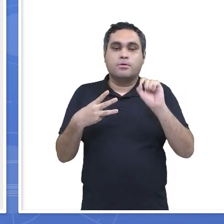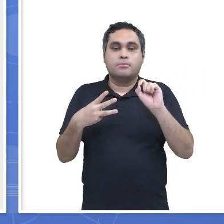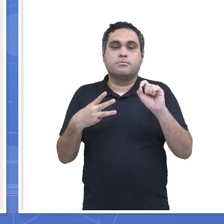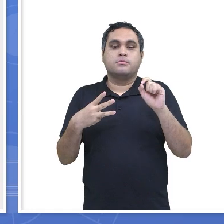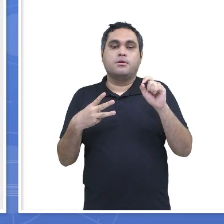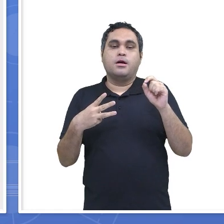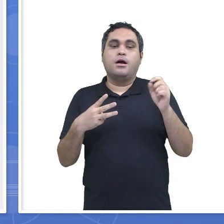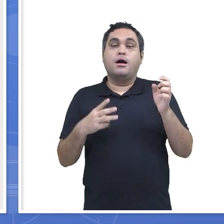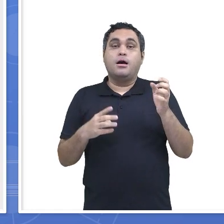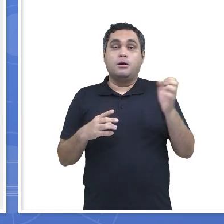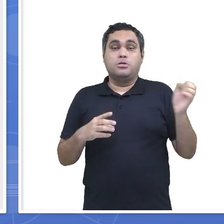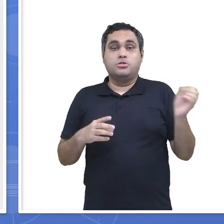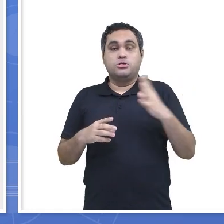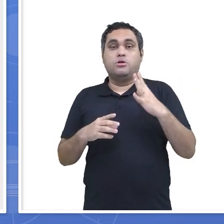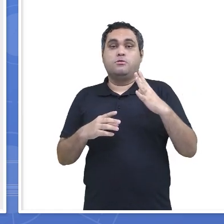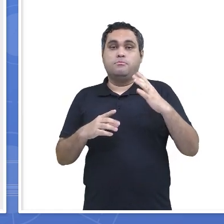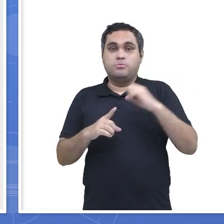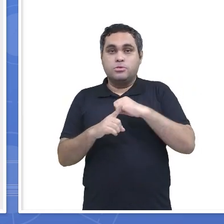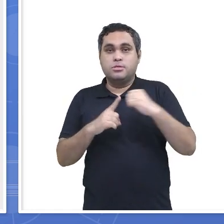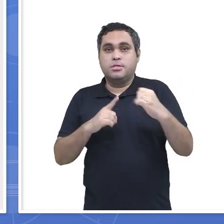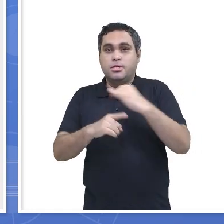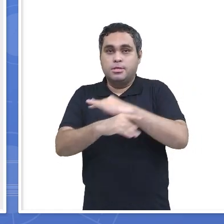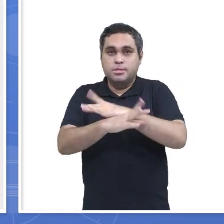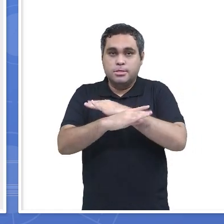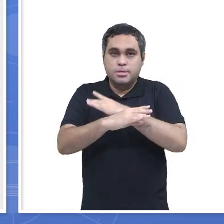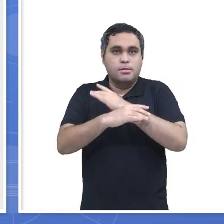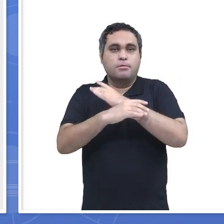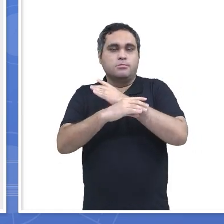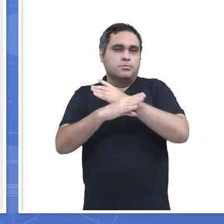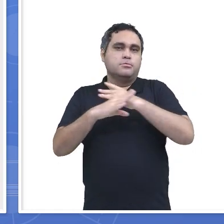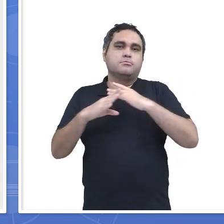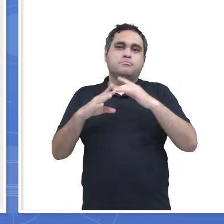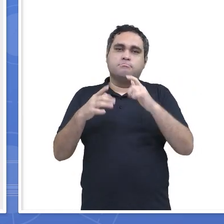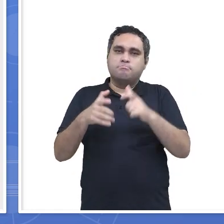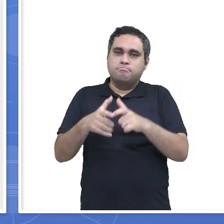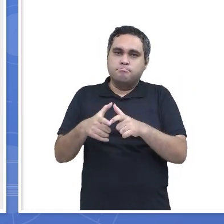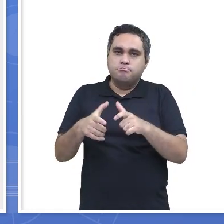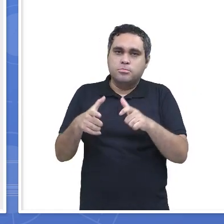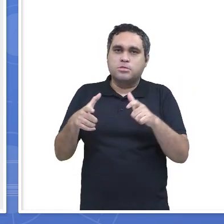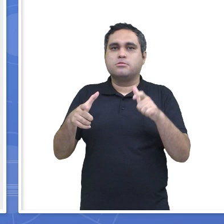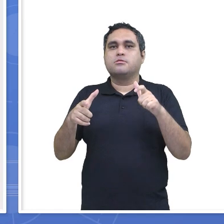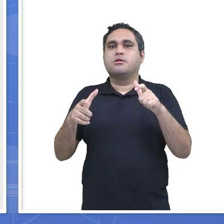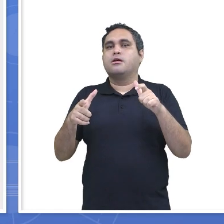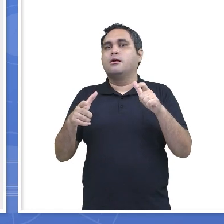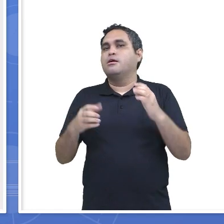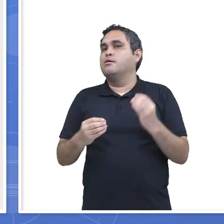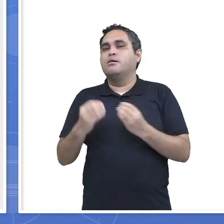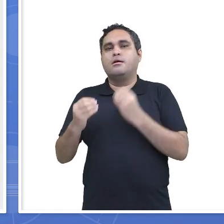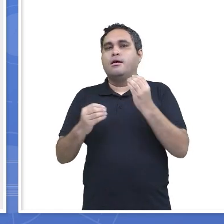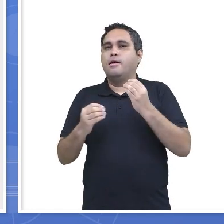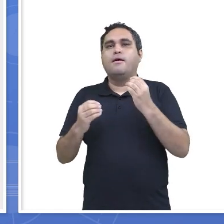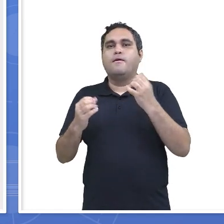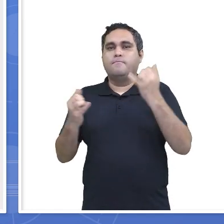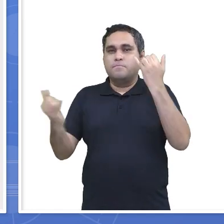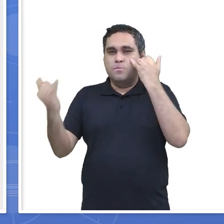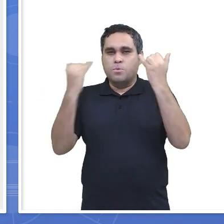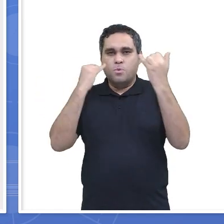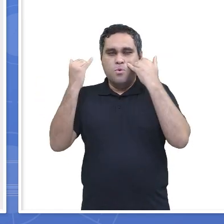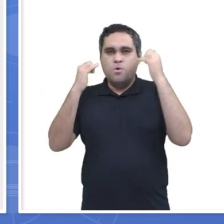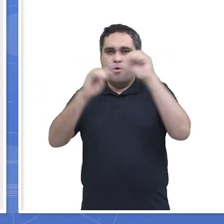nova sociedade civil que se configura com a explosão da globalização,